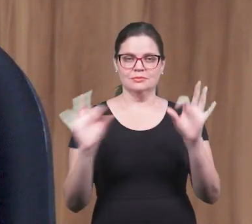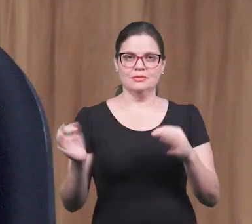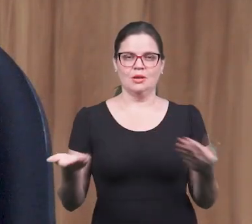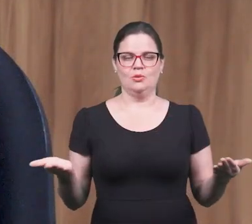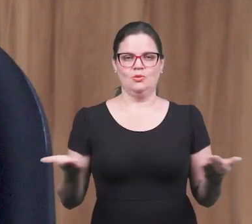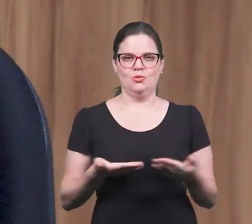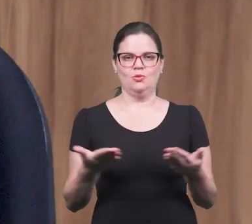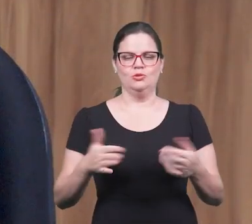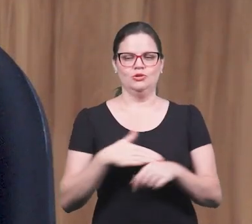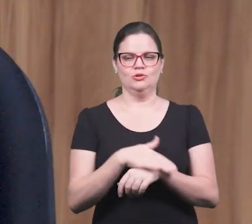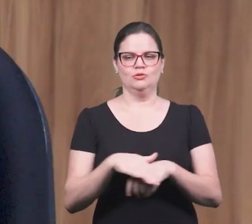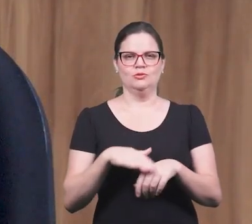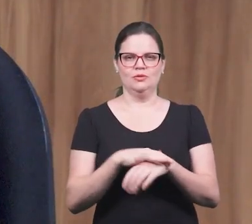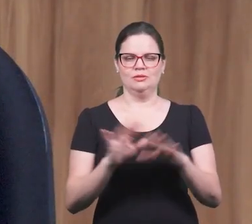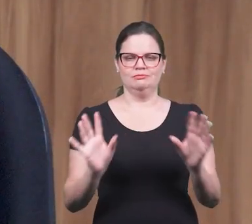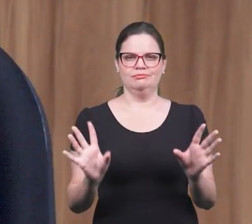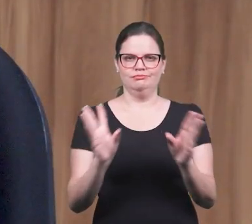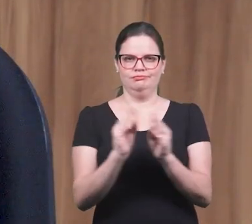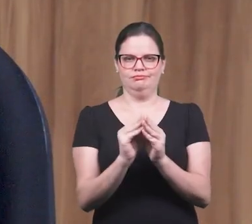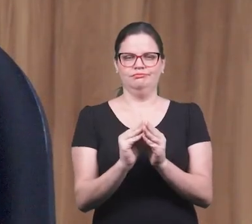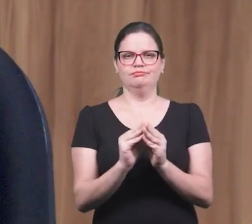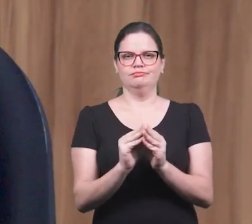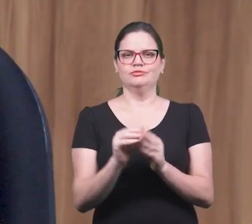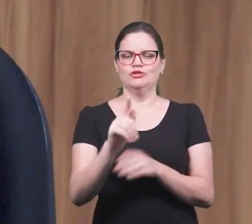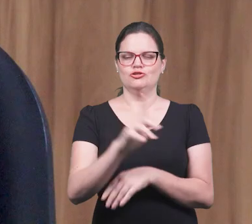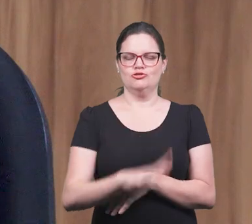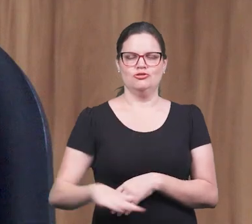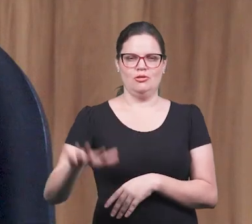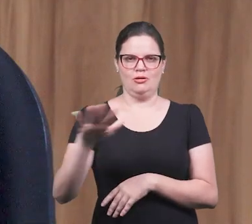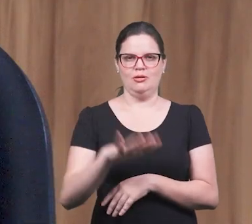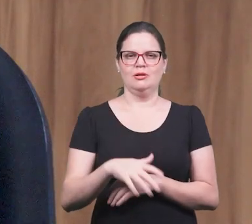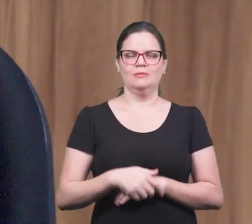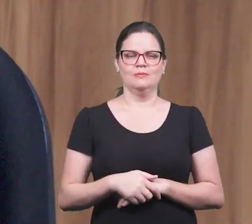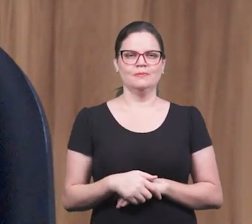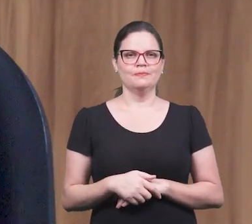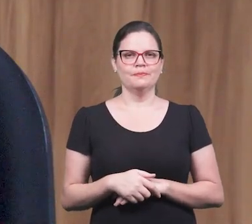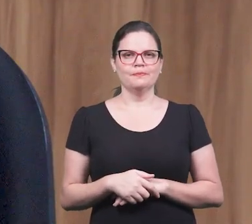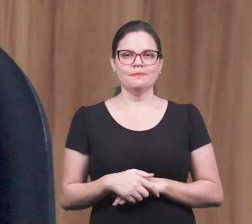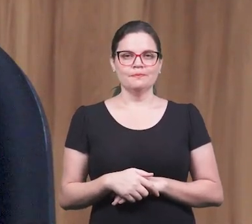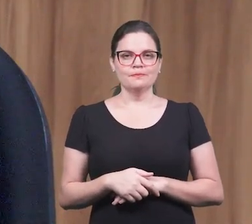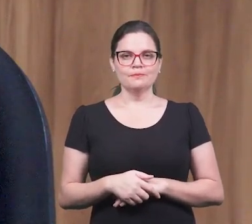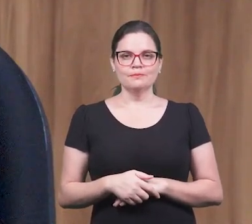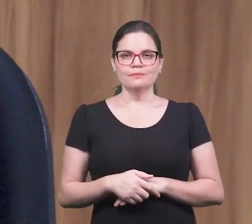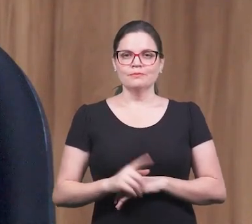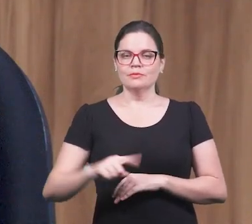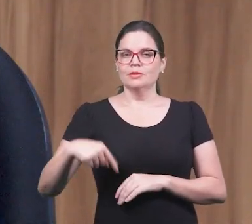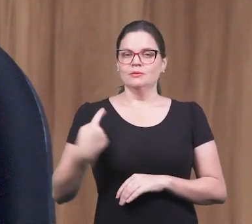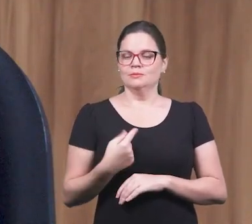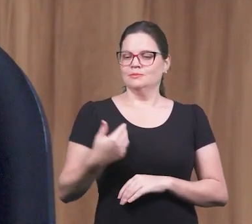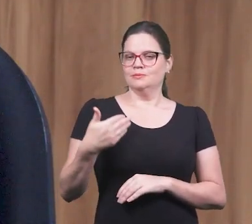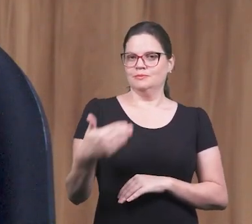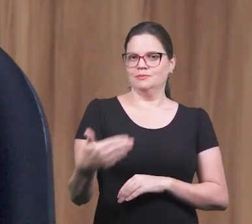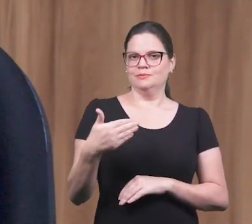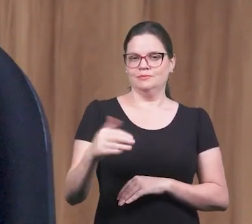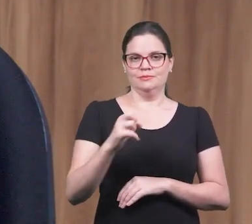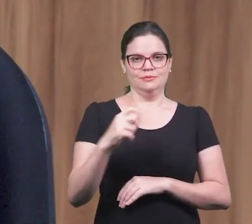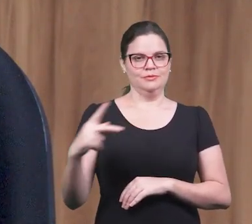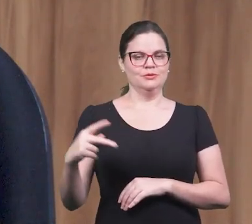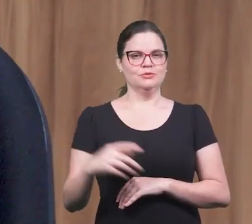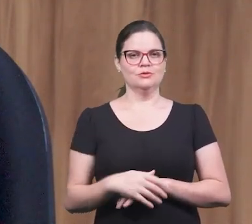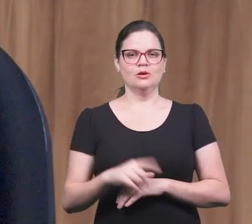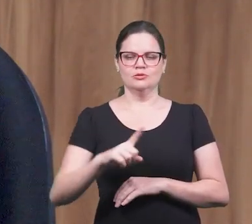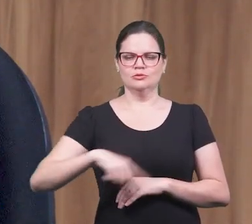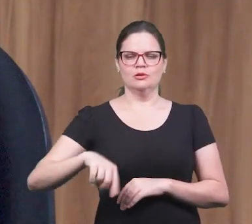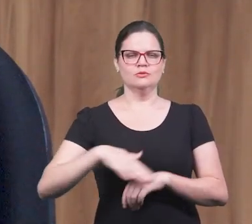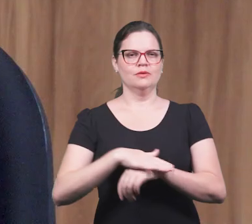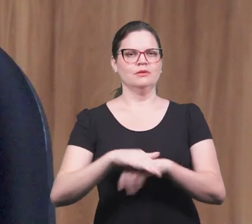nós falamos de uma forma panorâmica, né? Inicial. E o nosso próximo programa que nós vamos